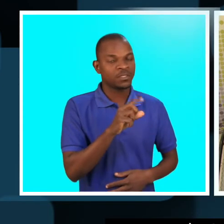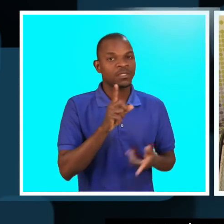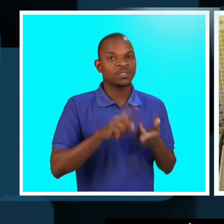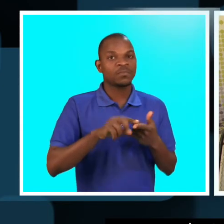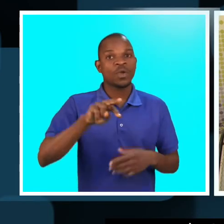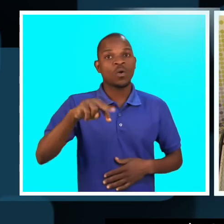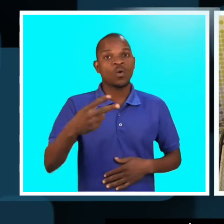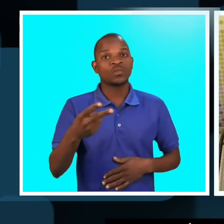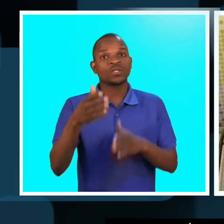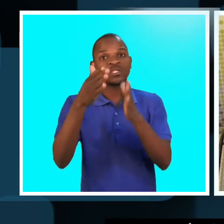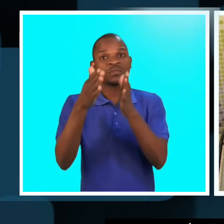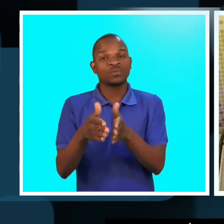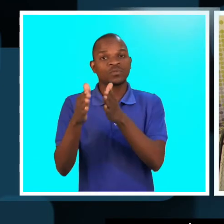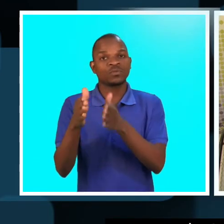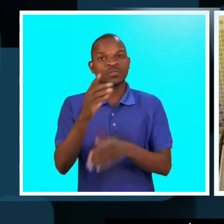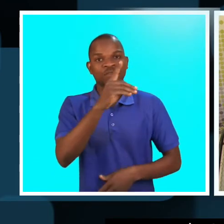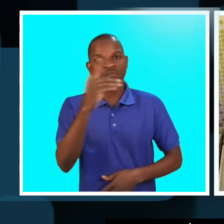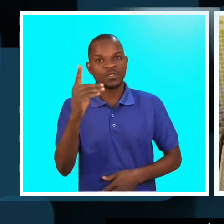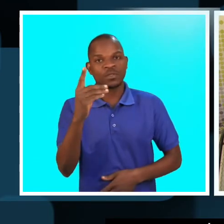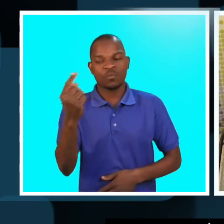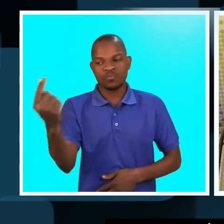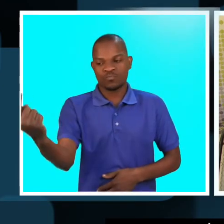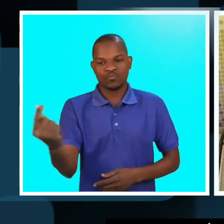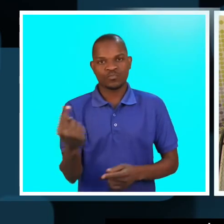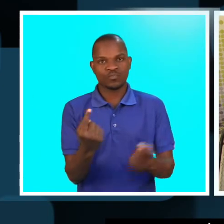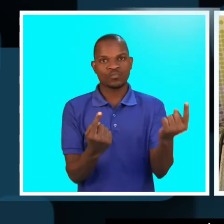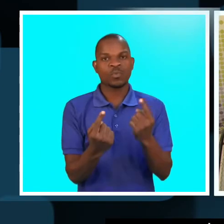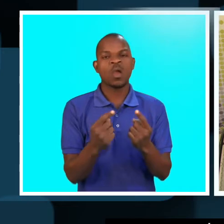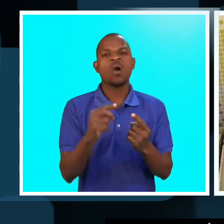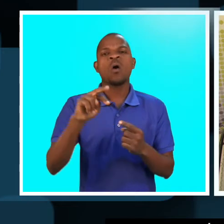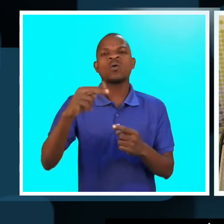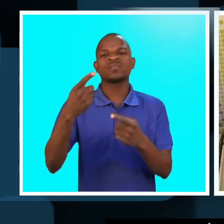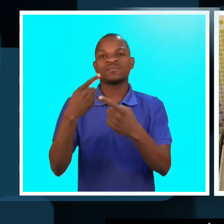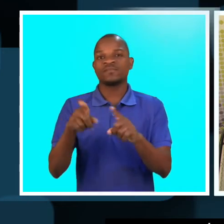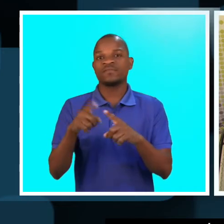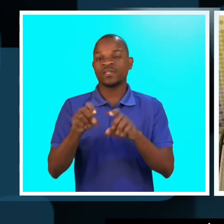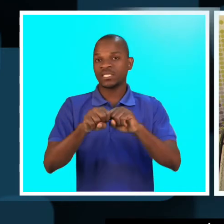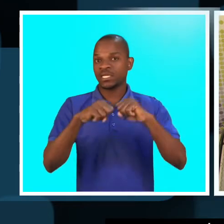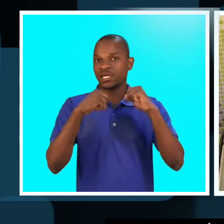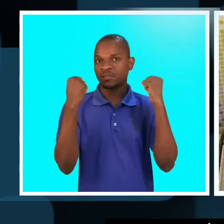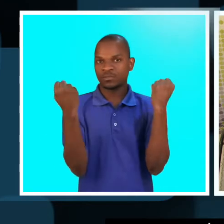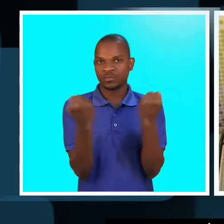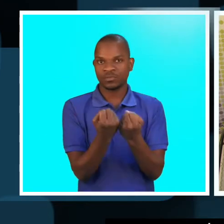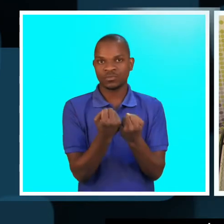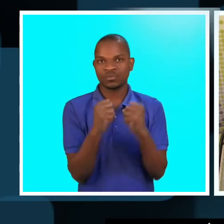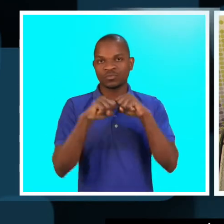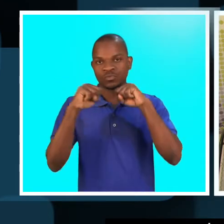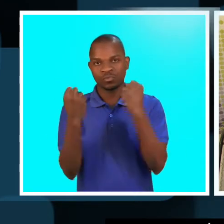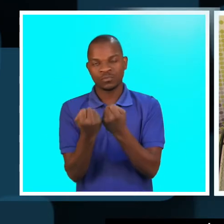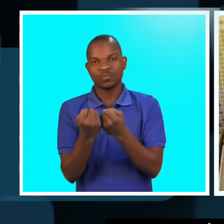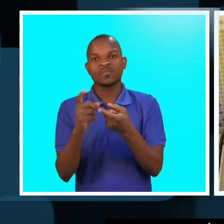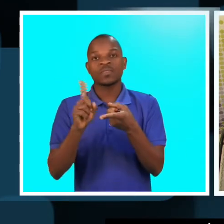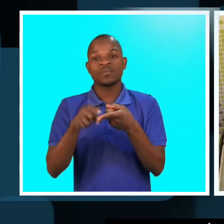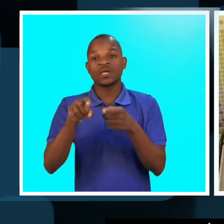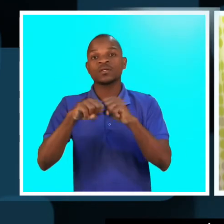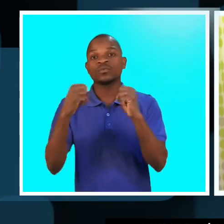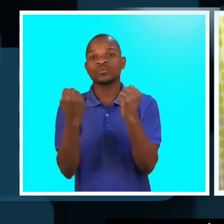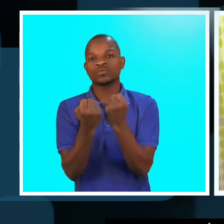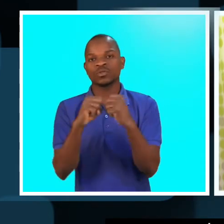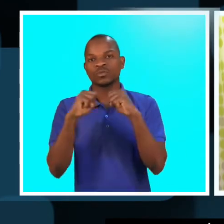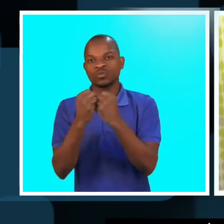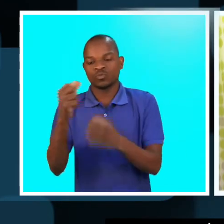outras pessoas com deficiência provém de outras associações e